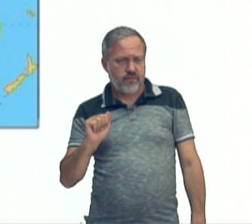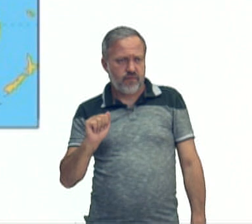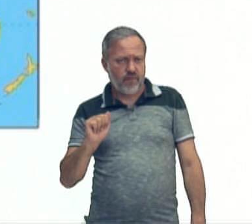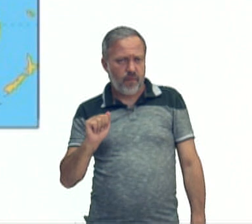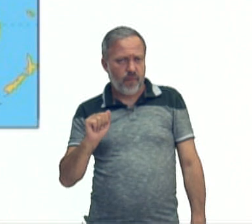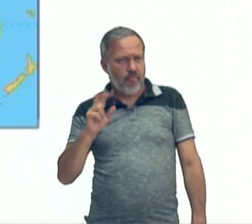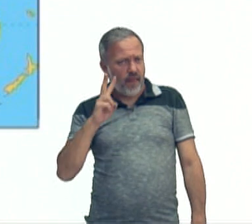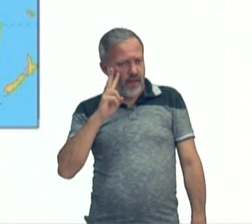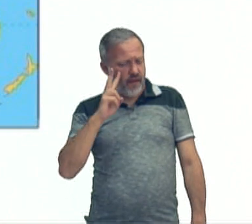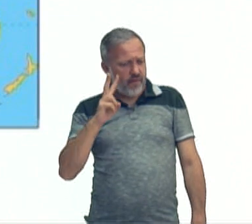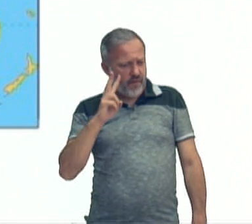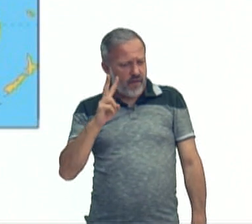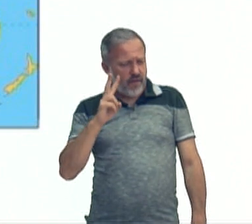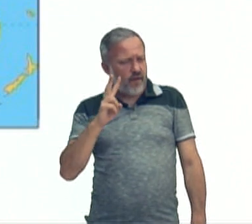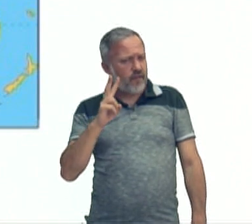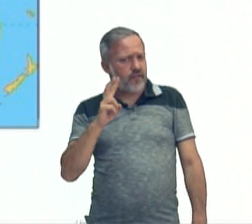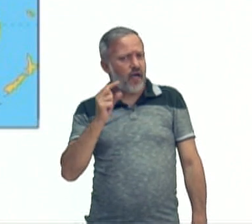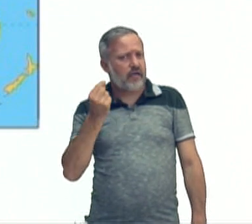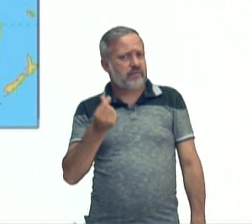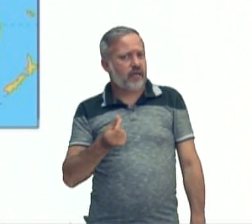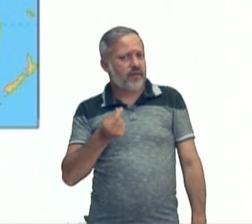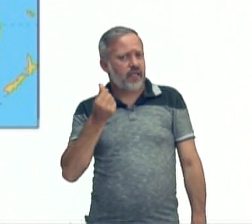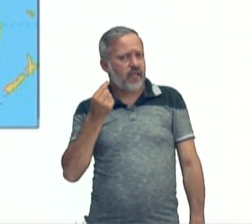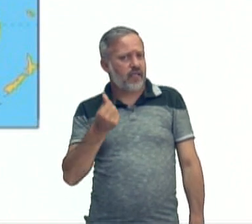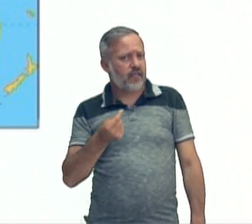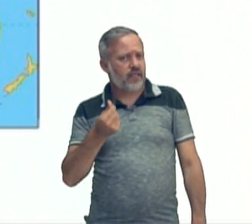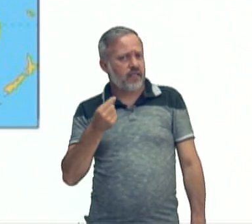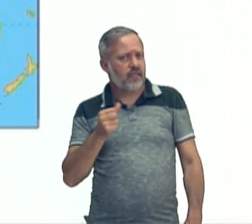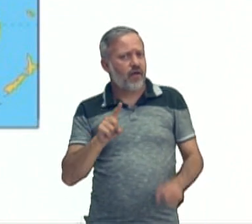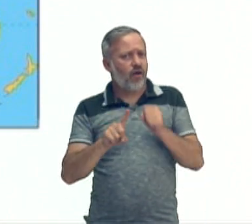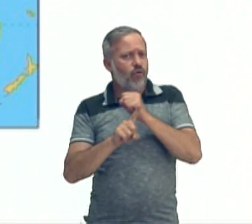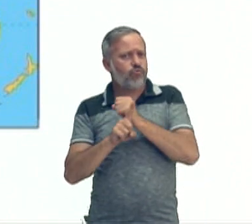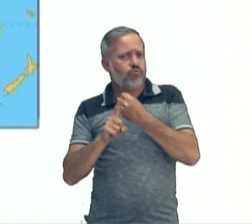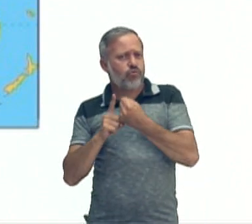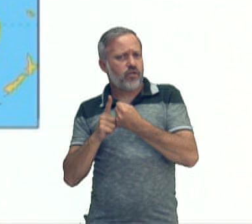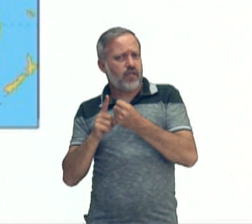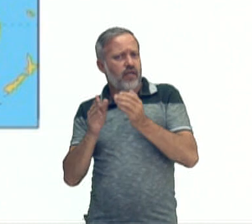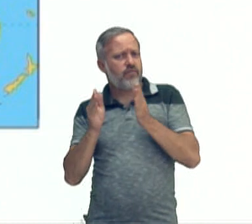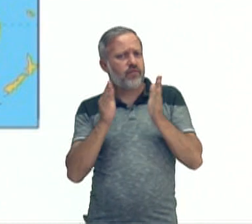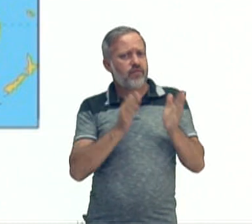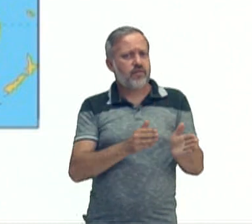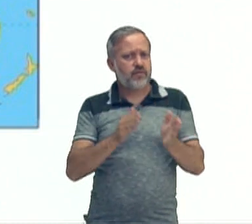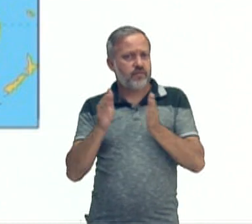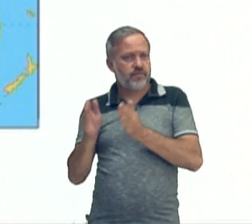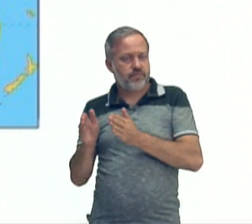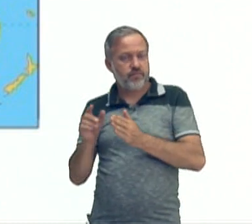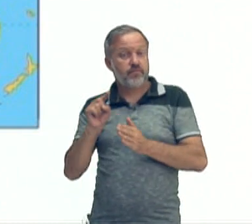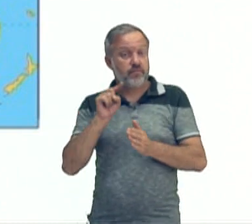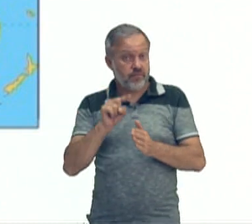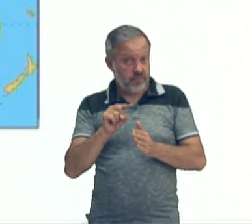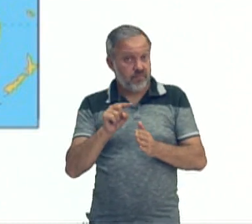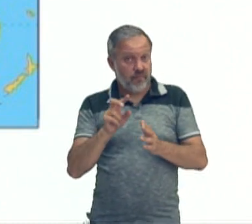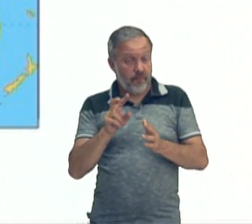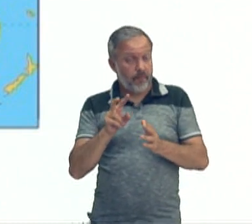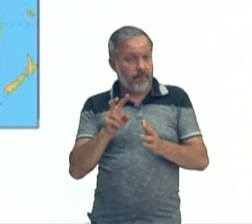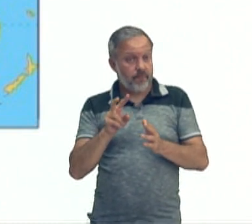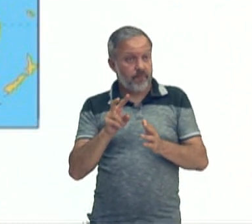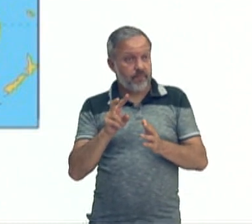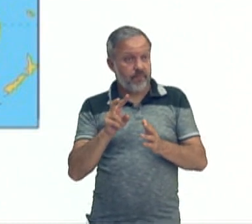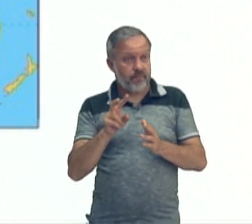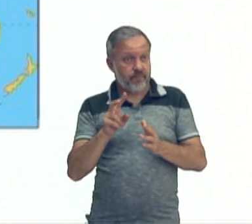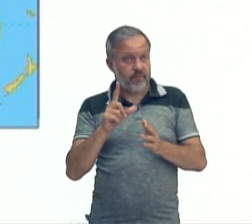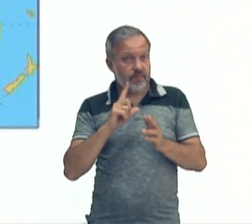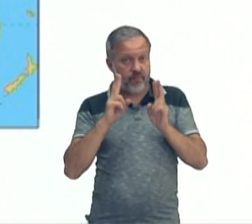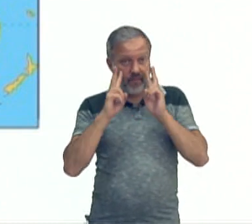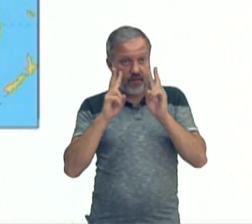capitalismo, socialismo, e chegou um momento que o mundo estava dividido por esses dois. Neste sentido, está aqui